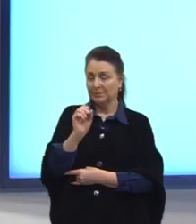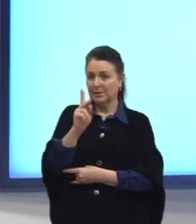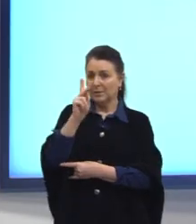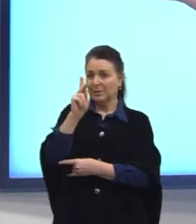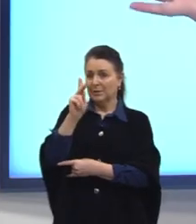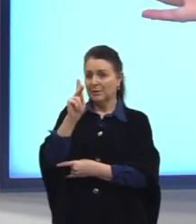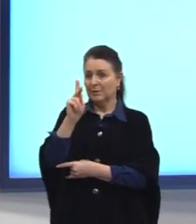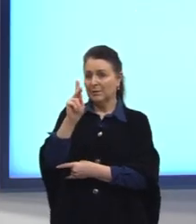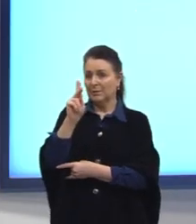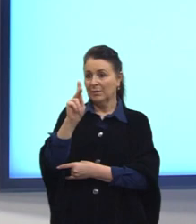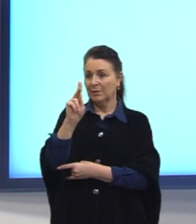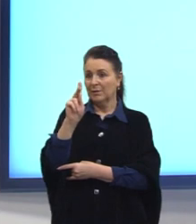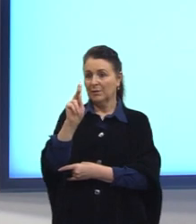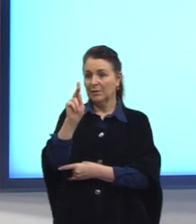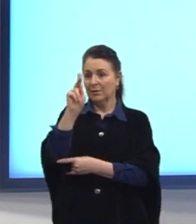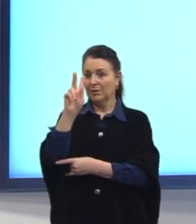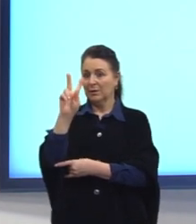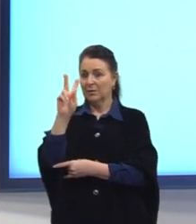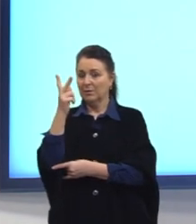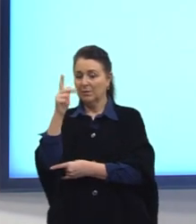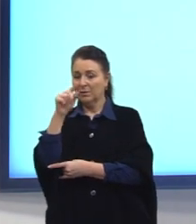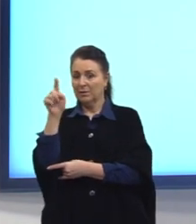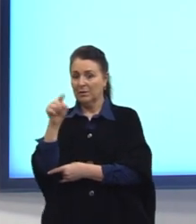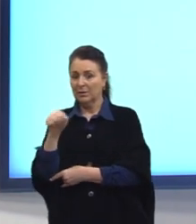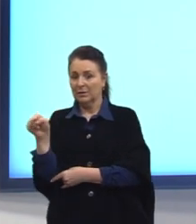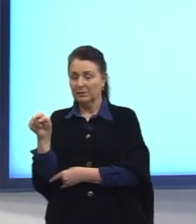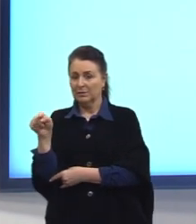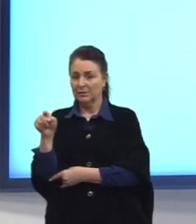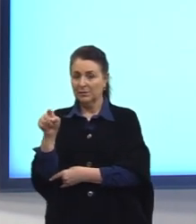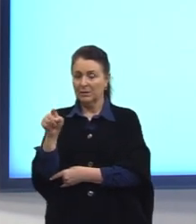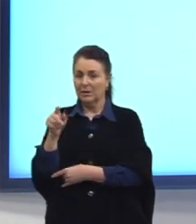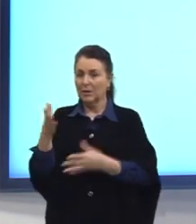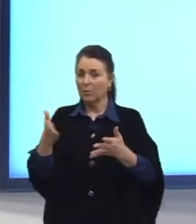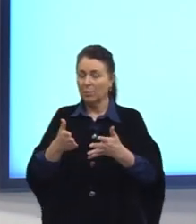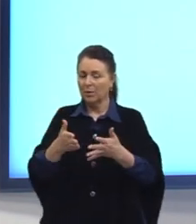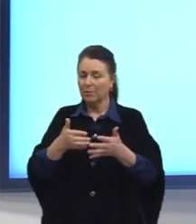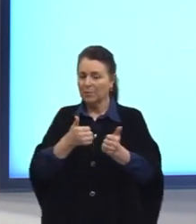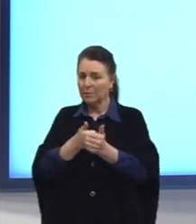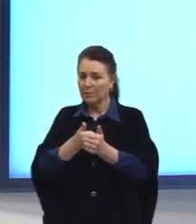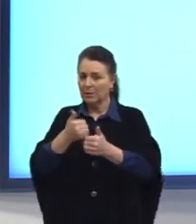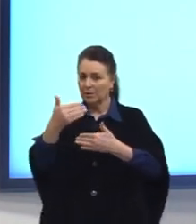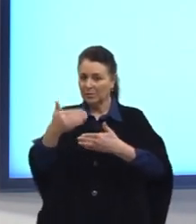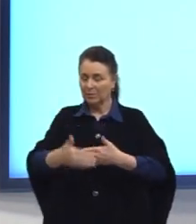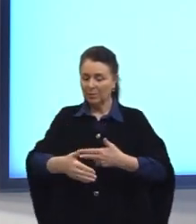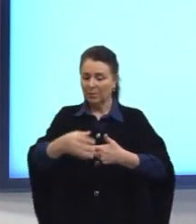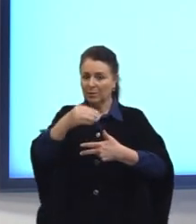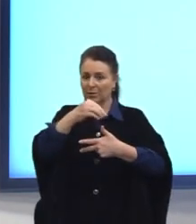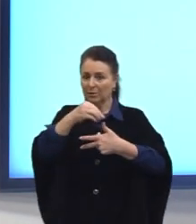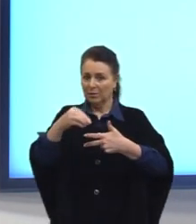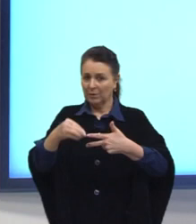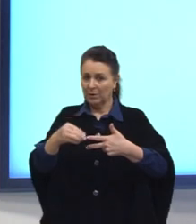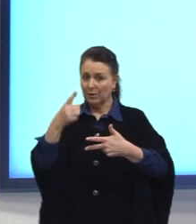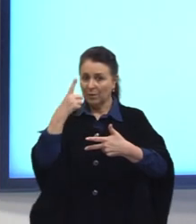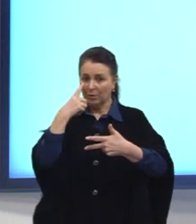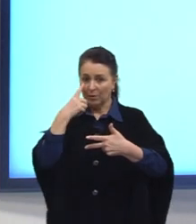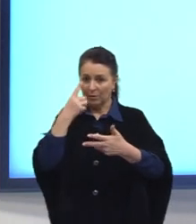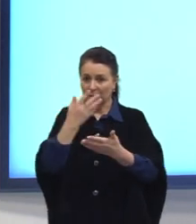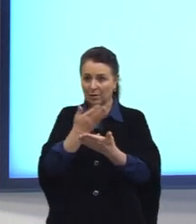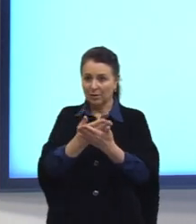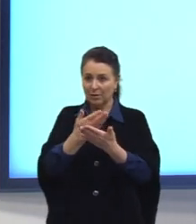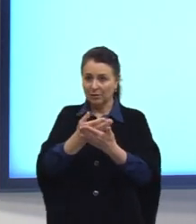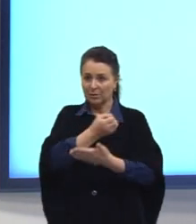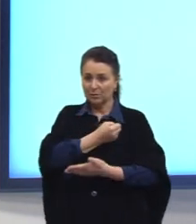2 de física né pessoal agora tá chegando mais próximo do Enem recomendo então que vocês revisem essa aula aqui